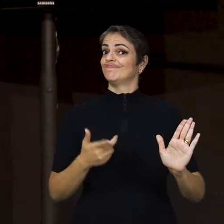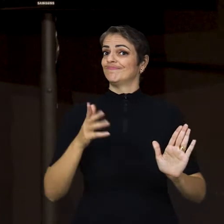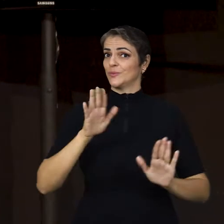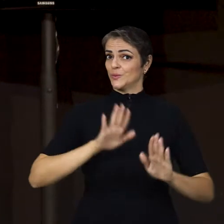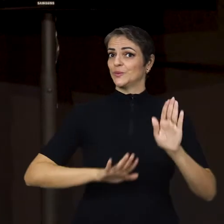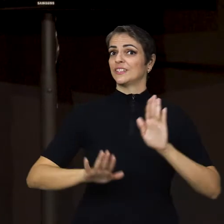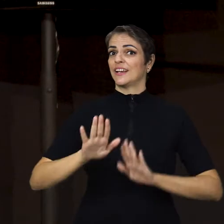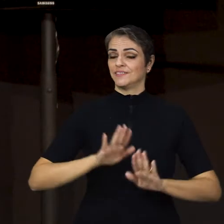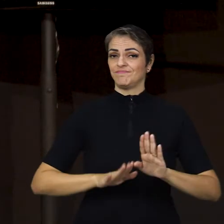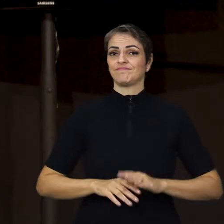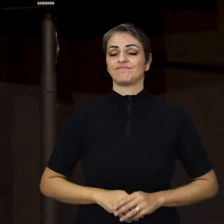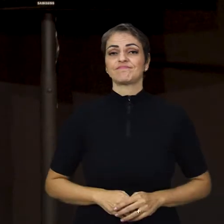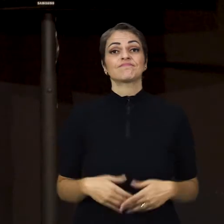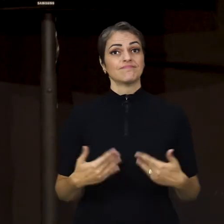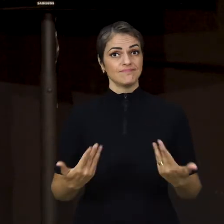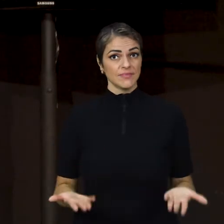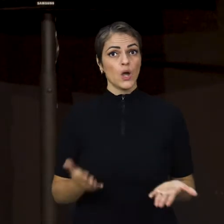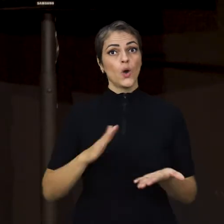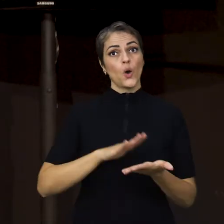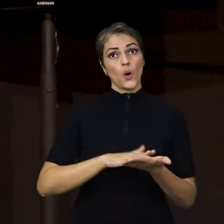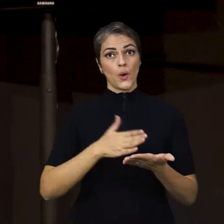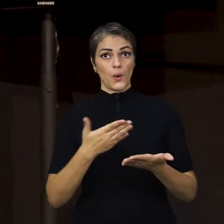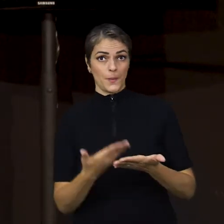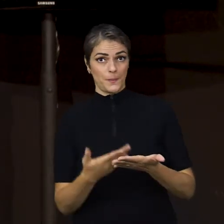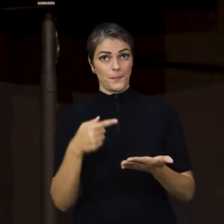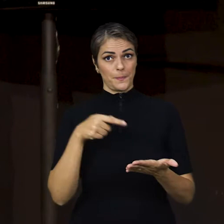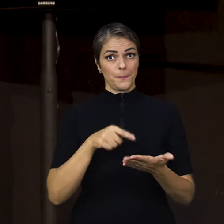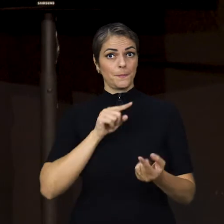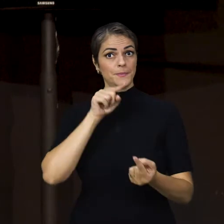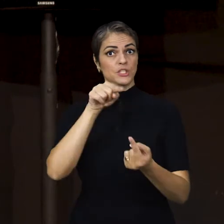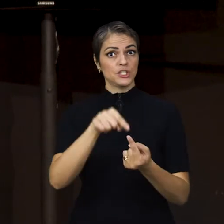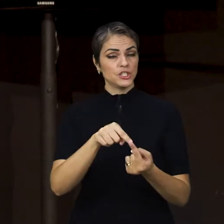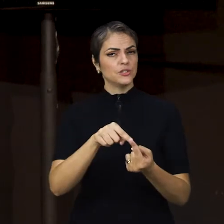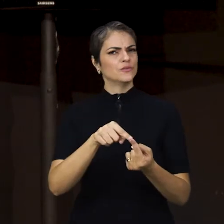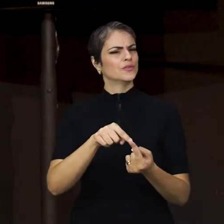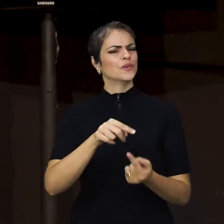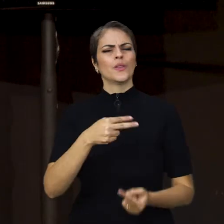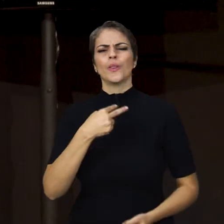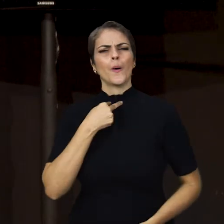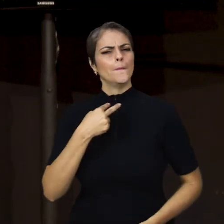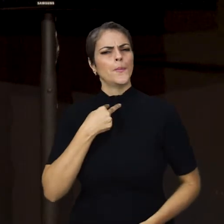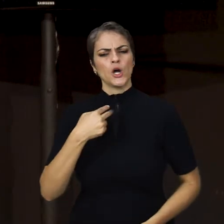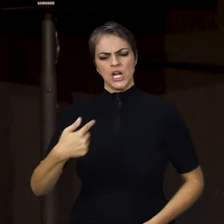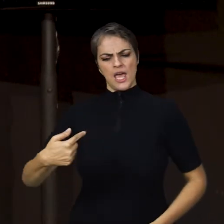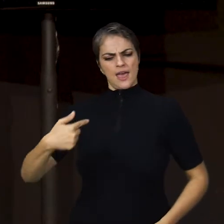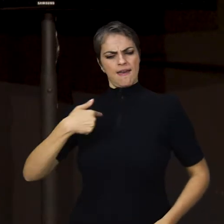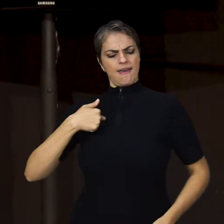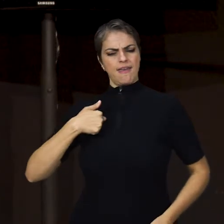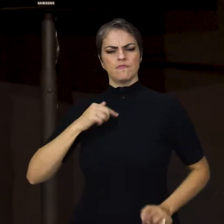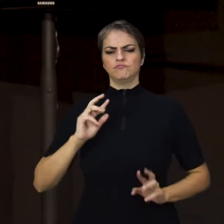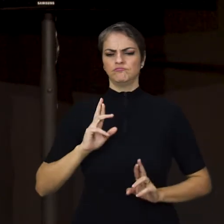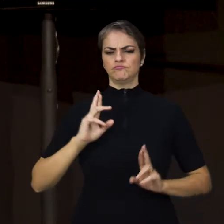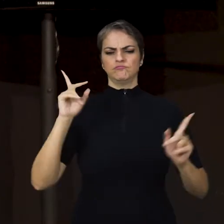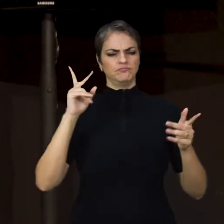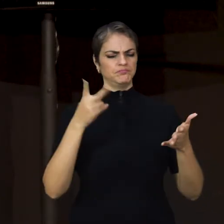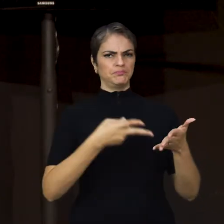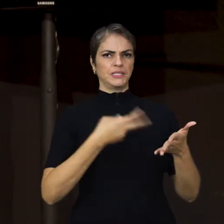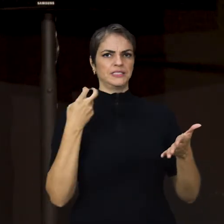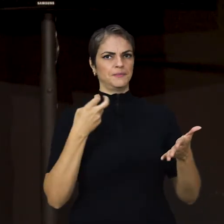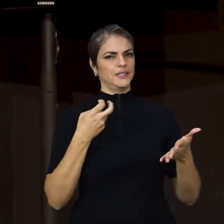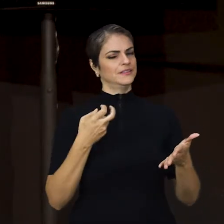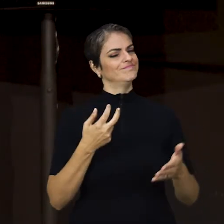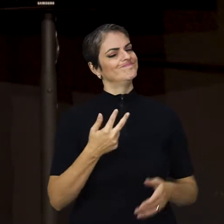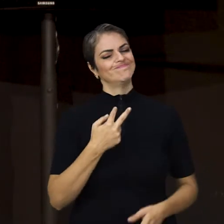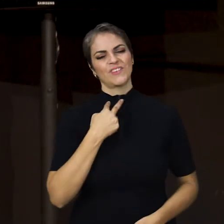objetivo da interpretação não deve ser a originalidade, o ineditismo. Na verdade, quando nós